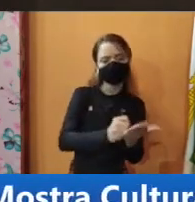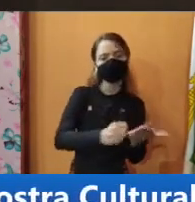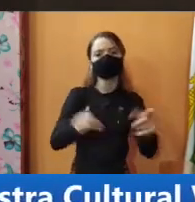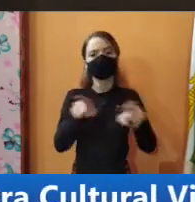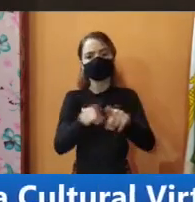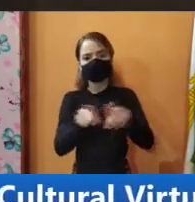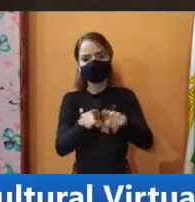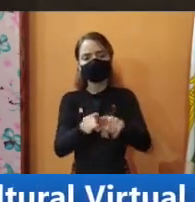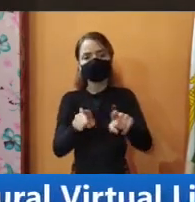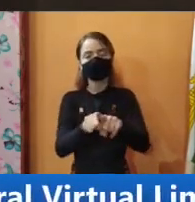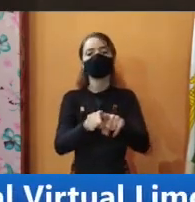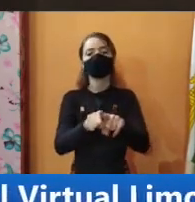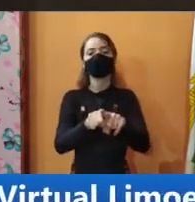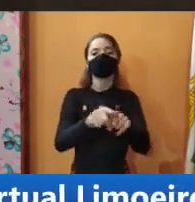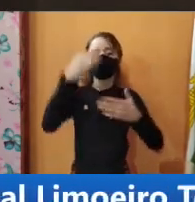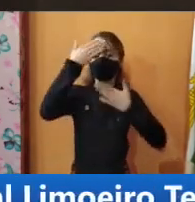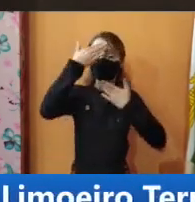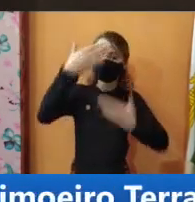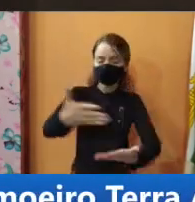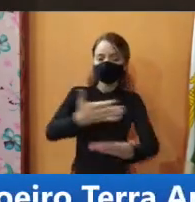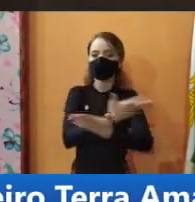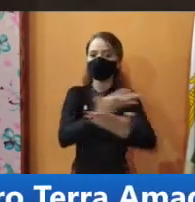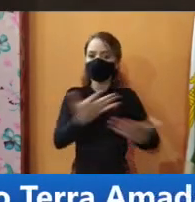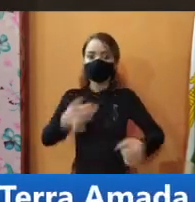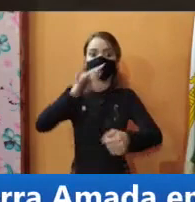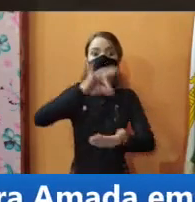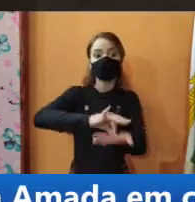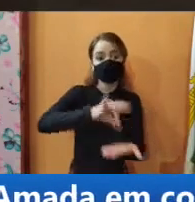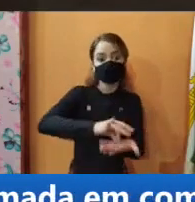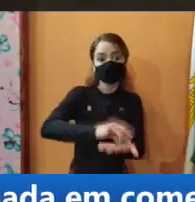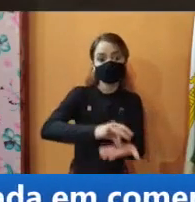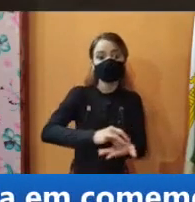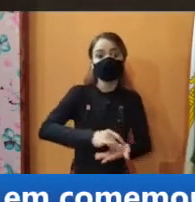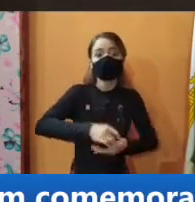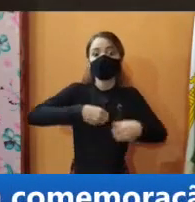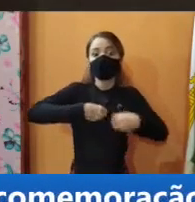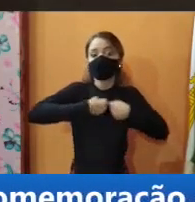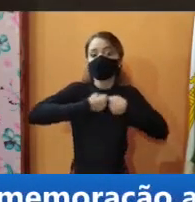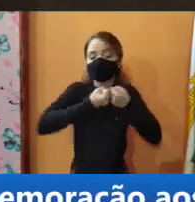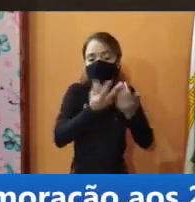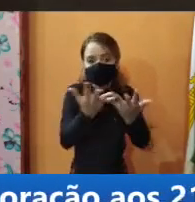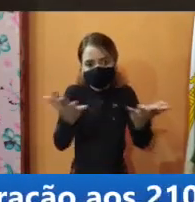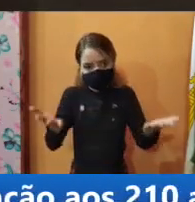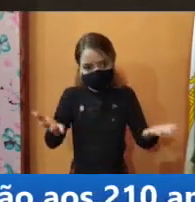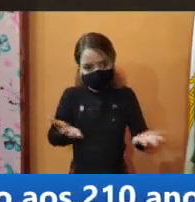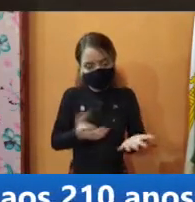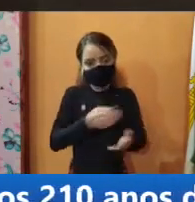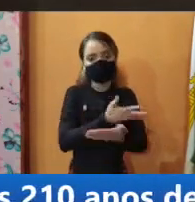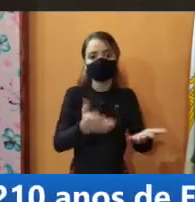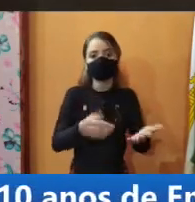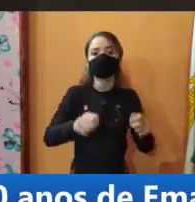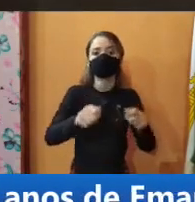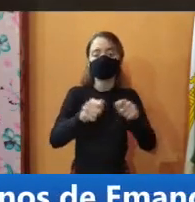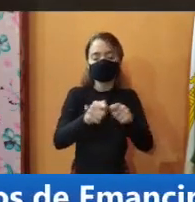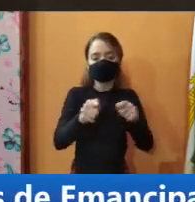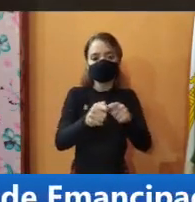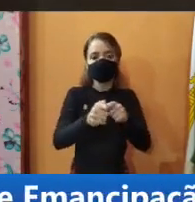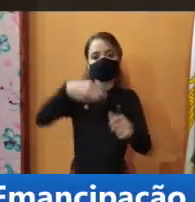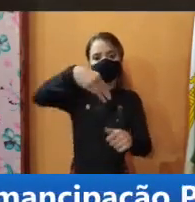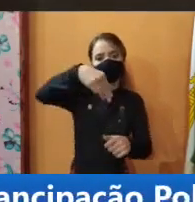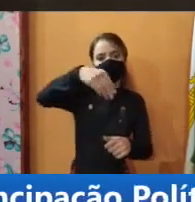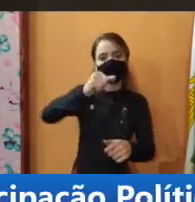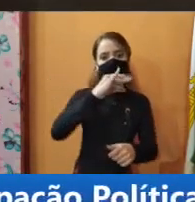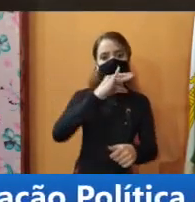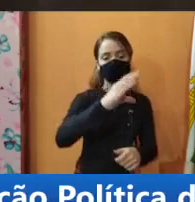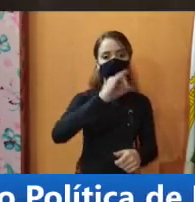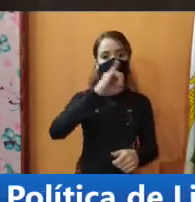de público, eu agradeço e recompartilhei o que vocês fizeram para o Maciel. Maciel